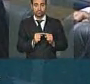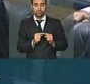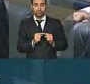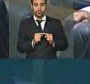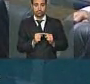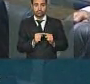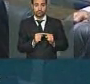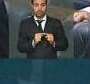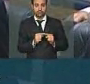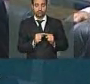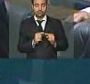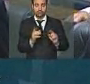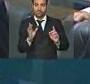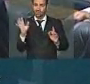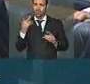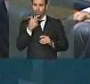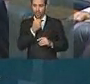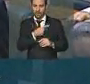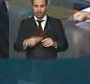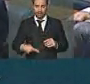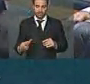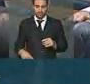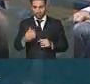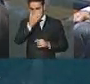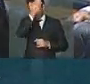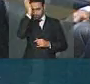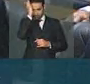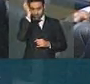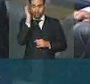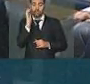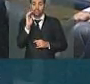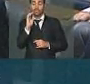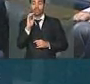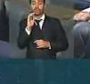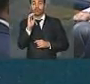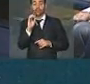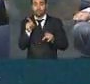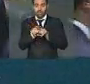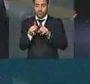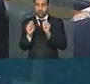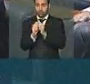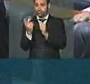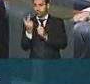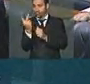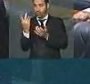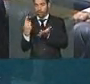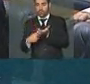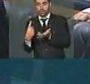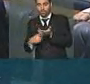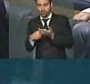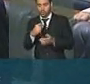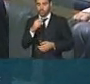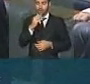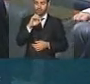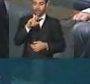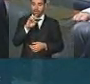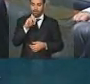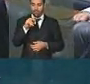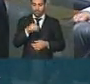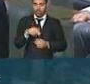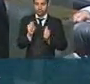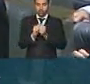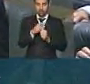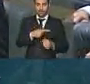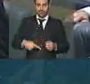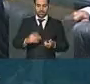da Câmara, foi acordado entre ele e o deputado Eduardo Cunha e vossa excelência. E a gente teria assegurado